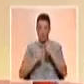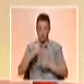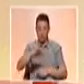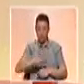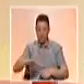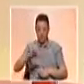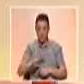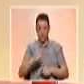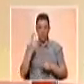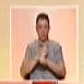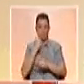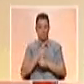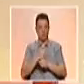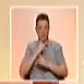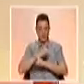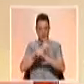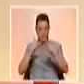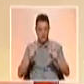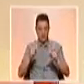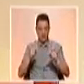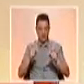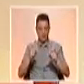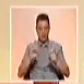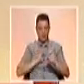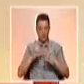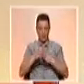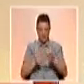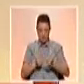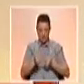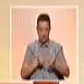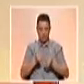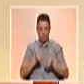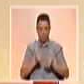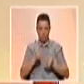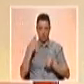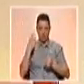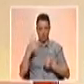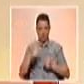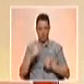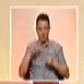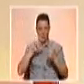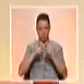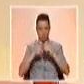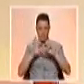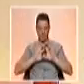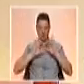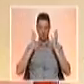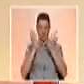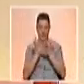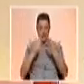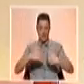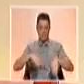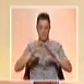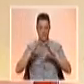isso é outra coisa que eu gostava de referir aqui, a gestão da água é local, ou seja, o problema é global, mas a